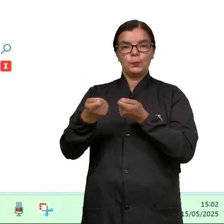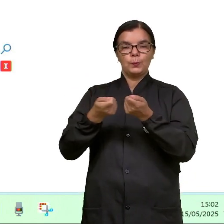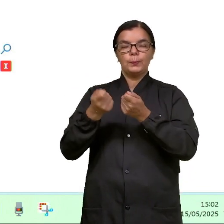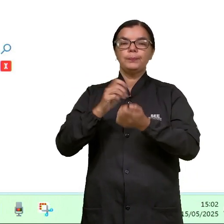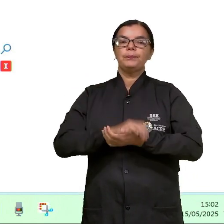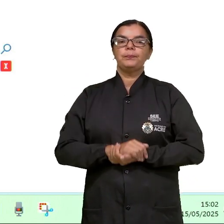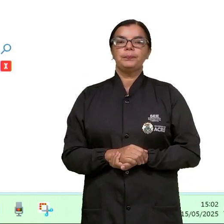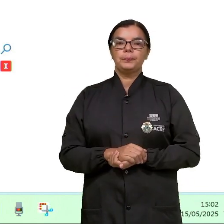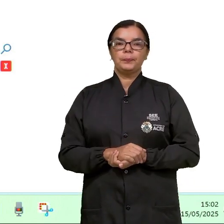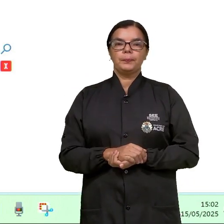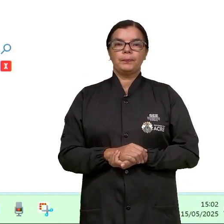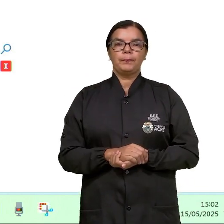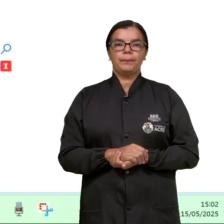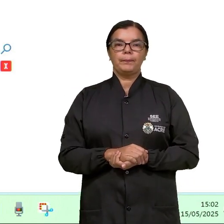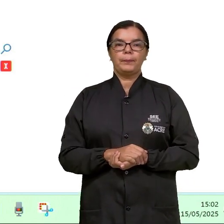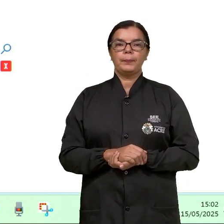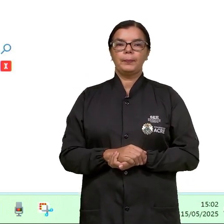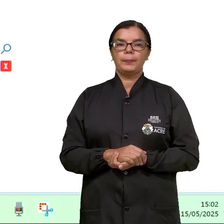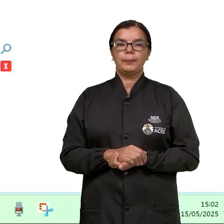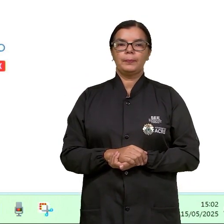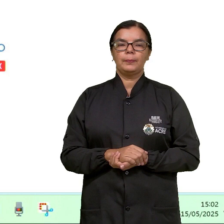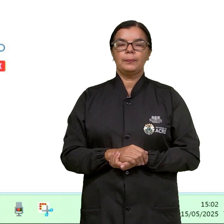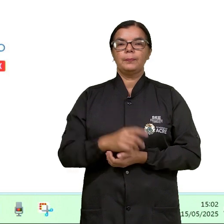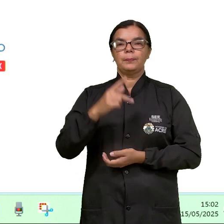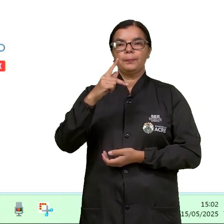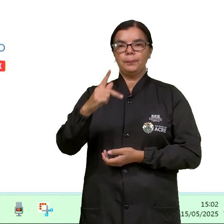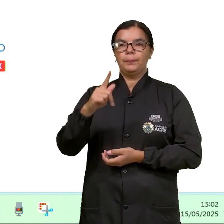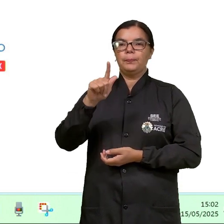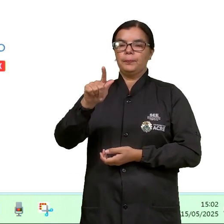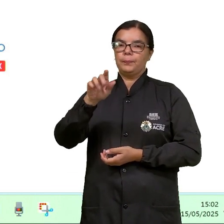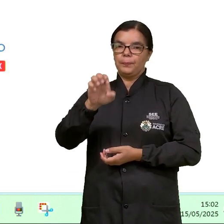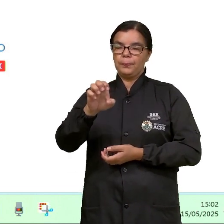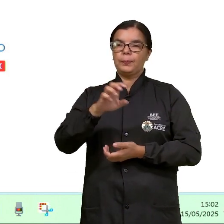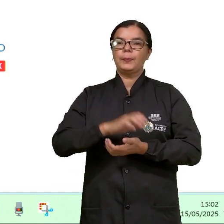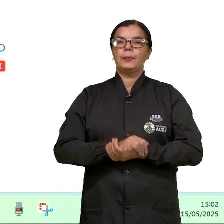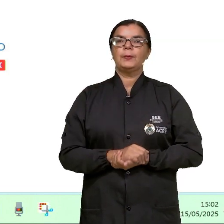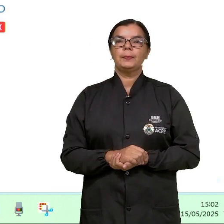aqui por exemplo, PGE. Vou pegar aqui